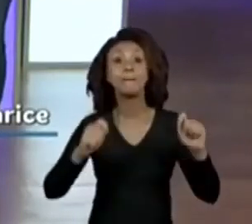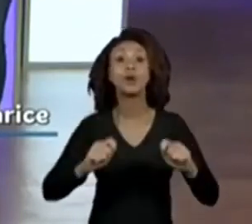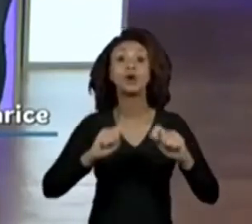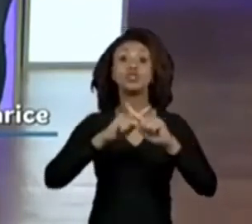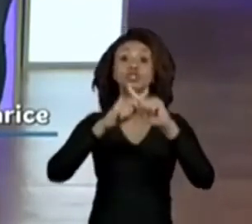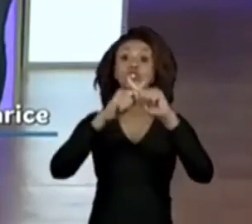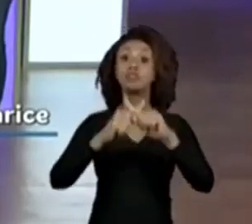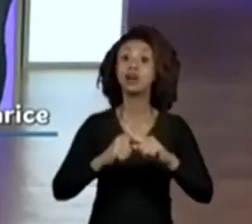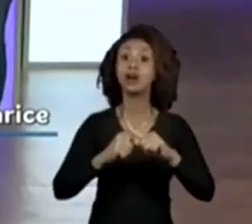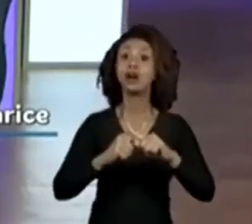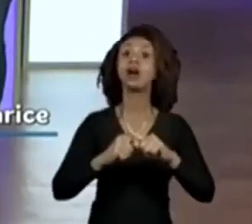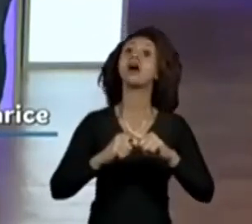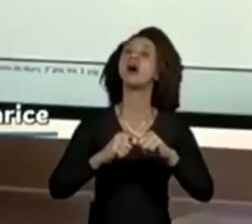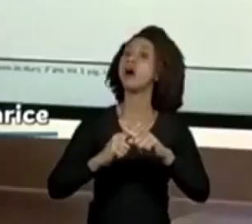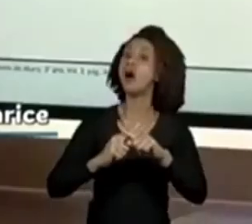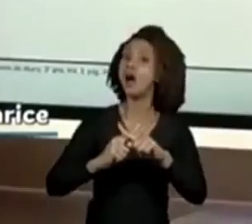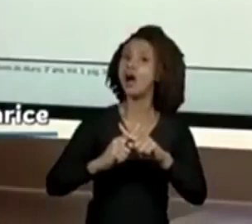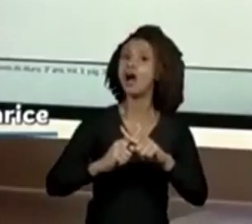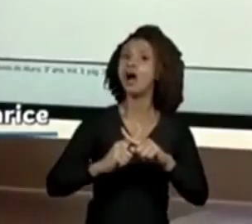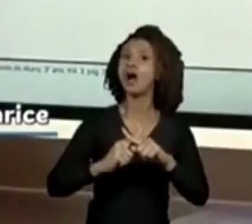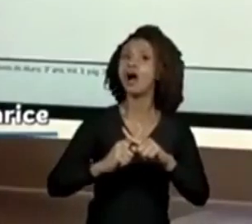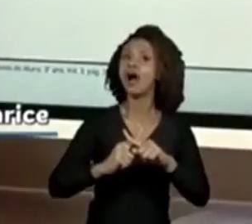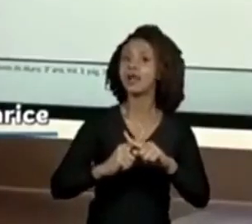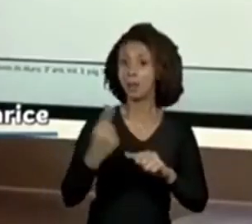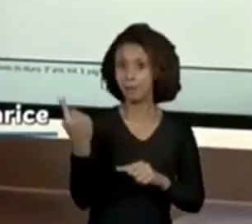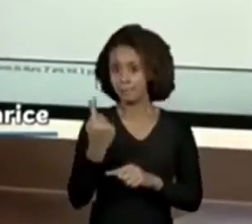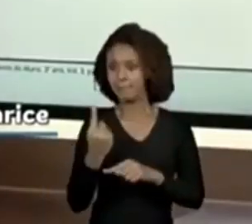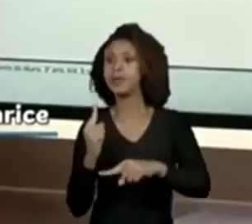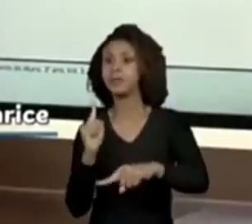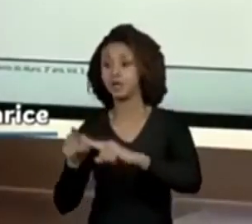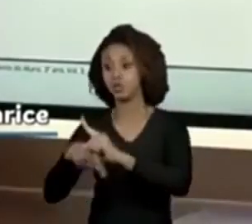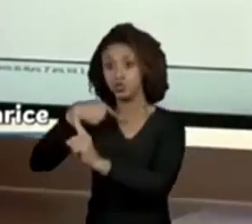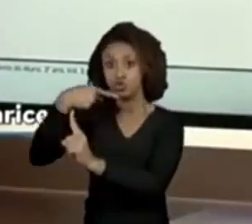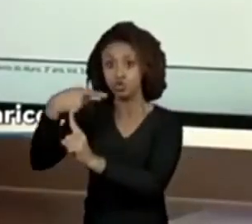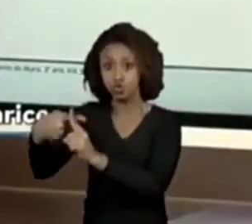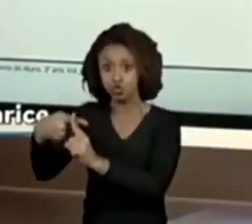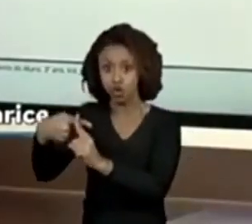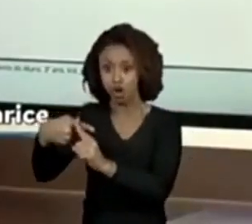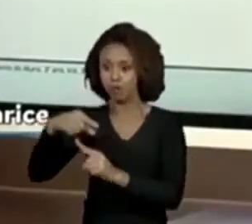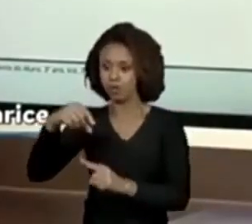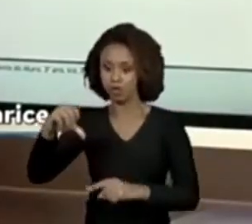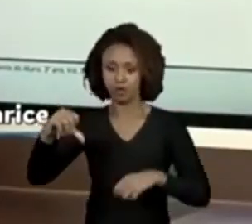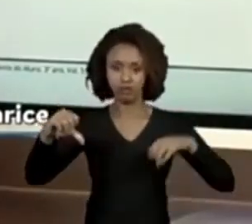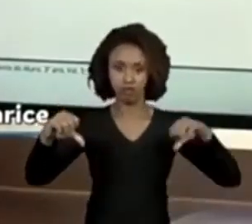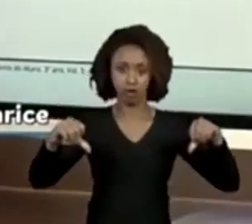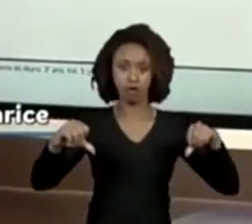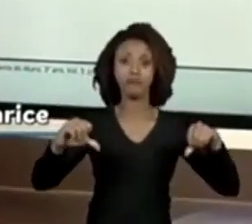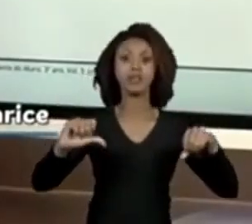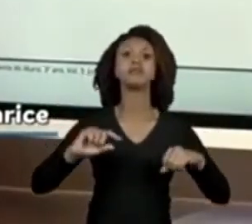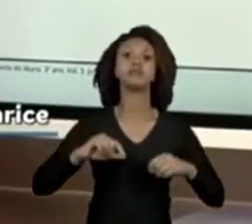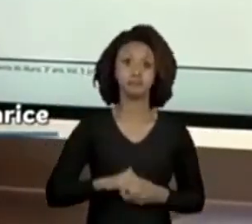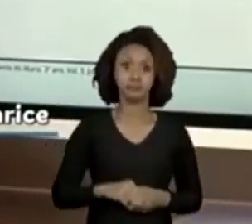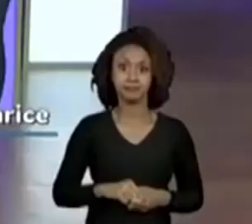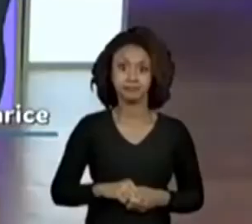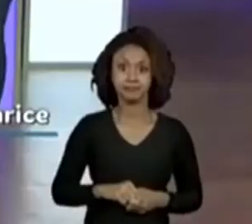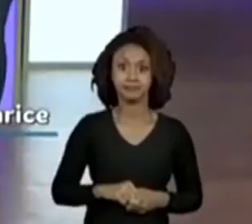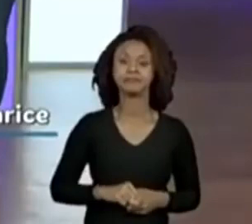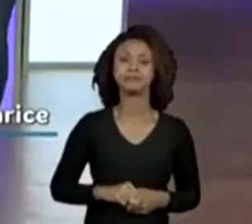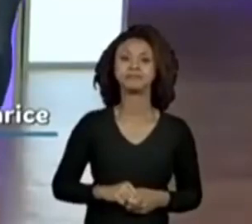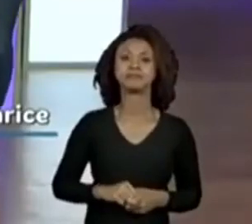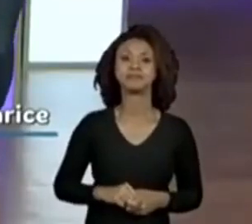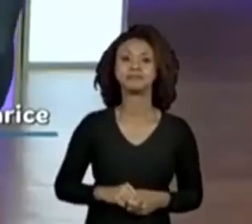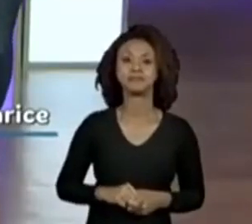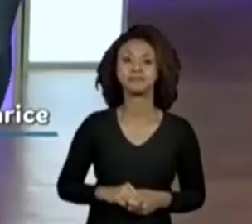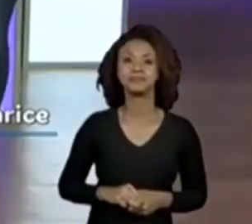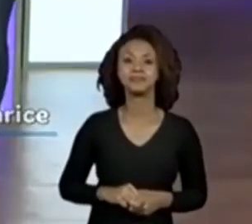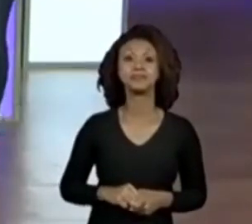multiplicar. Então, vamos fazer a primeira parte, que é somar os pães de uma assadeira e os pães de outra assadeira, tá bom?